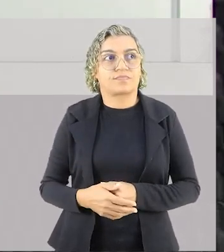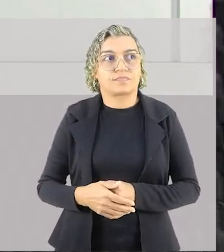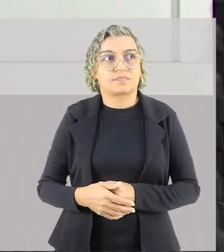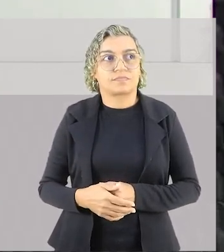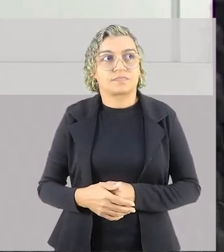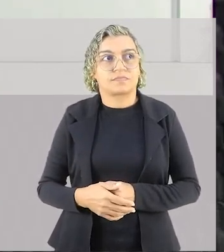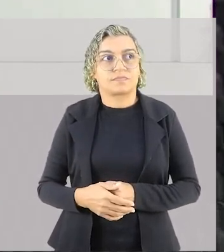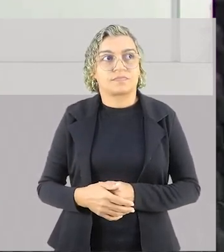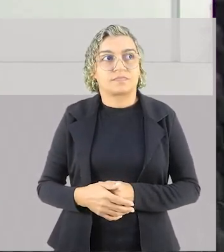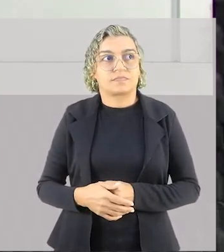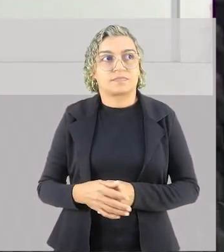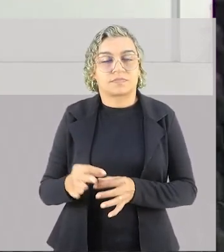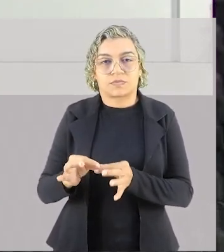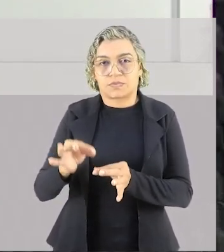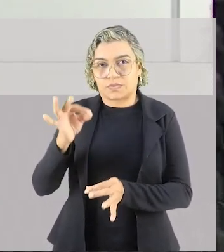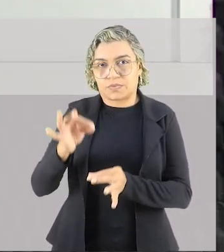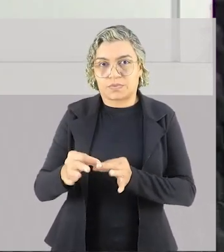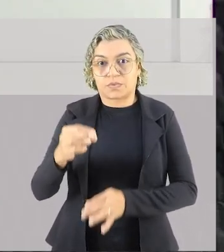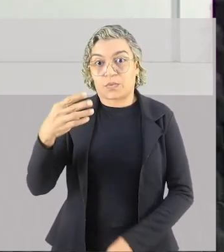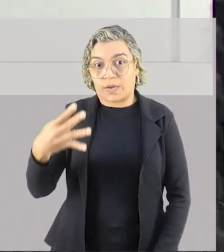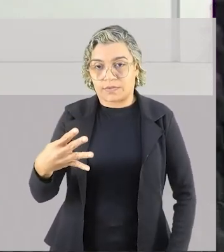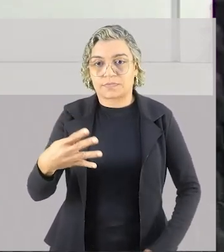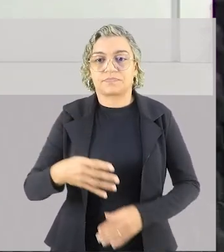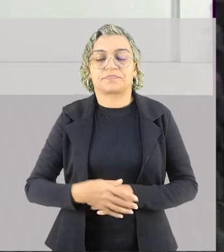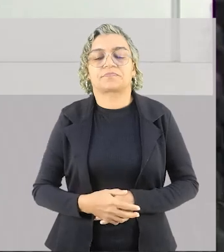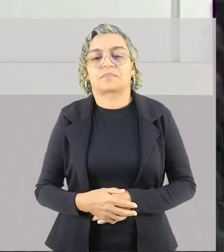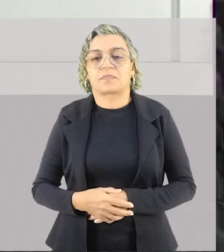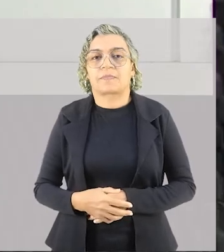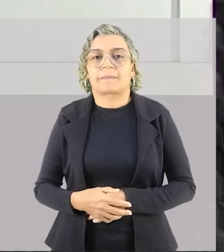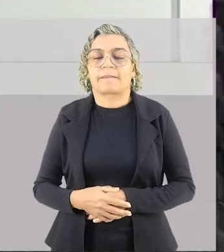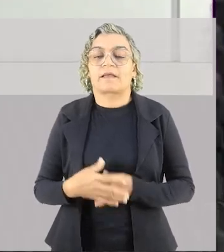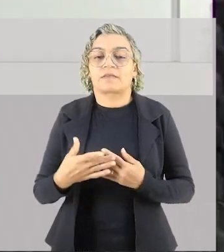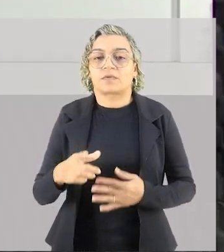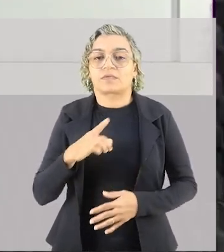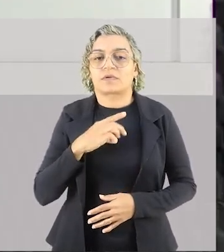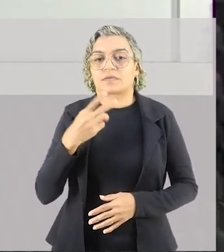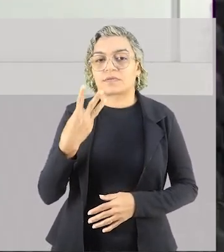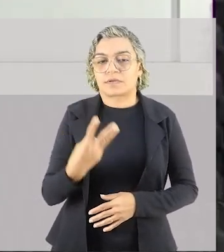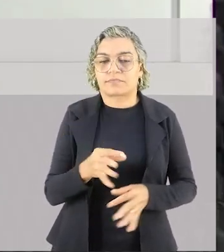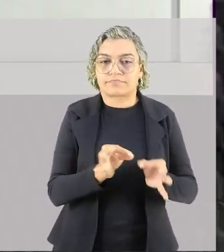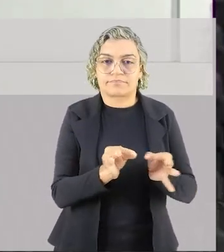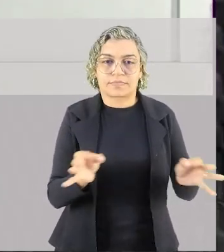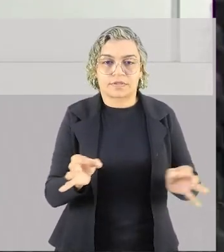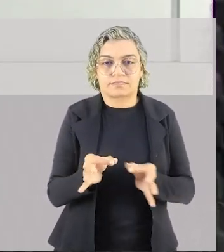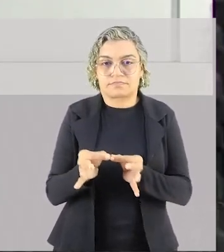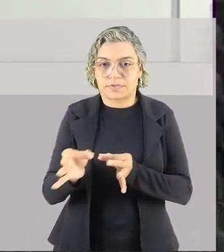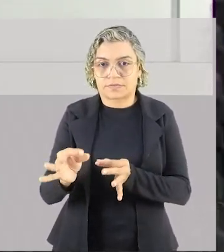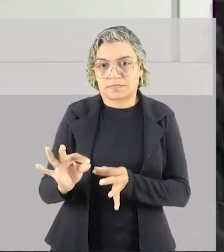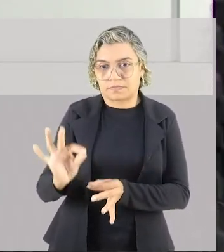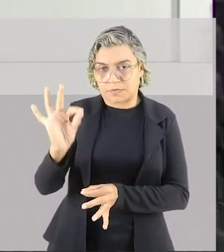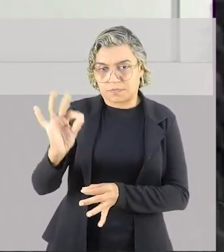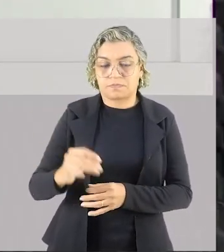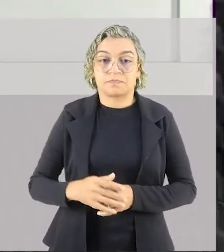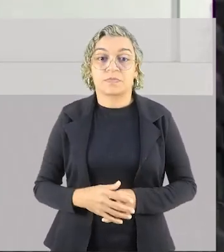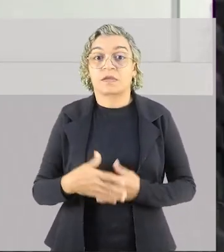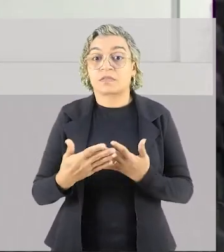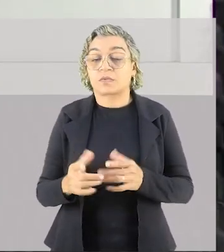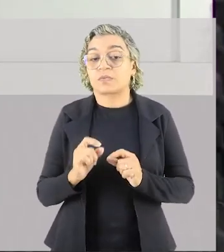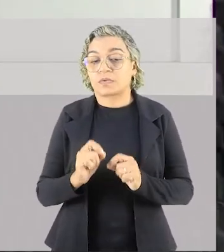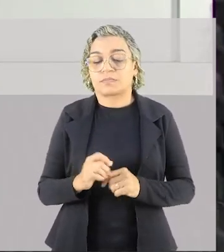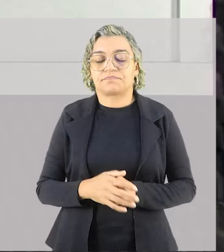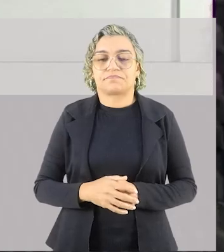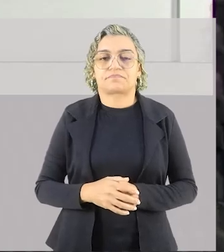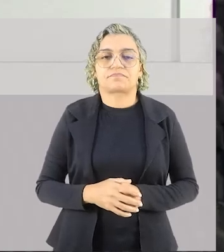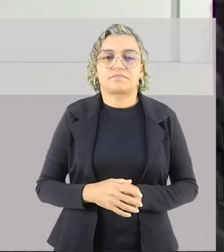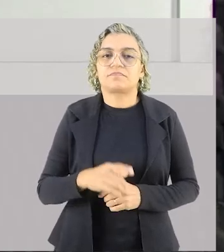Você pode inverter aqui, não tem problema. Então essas são as 3 dimensões de um paralelepípedo, né? E ele disse o seguinte,